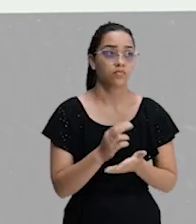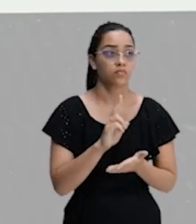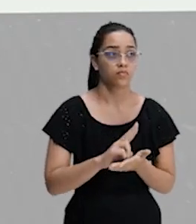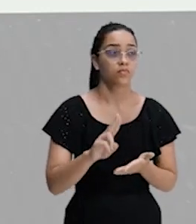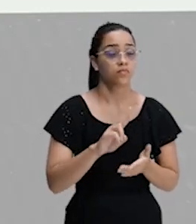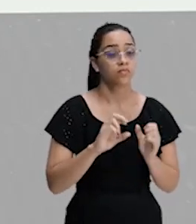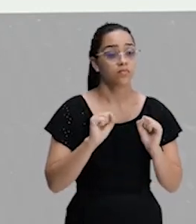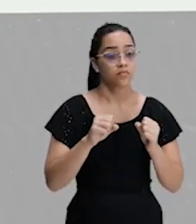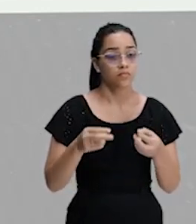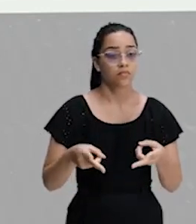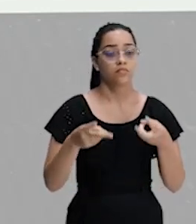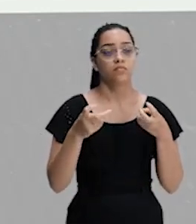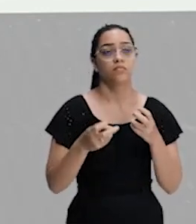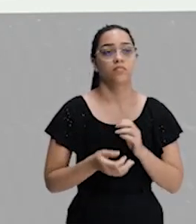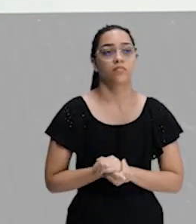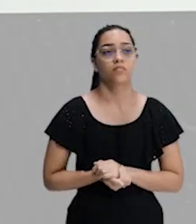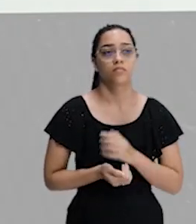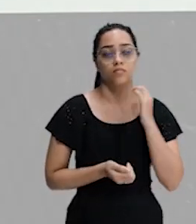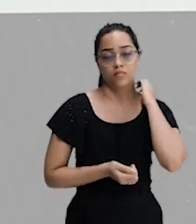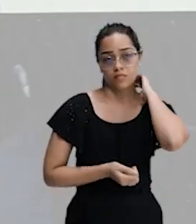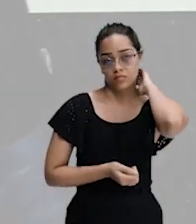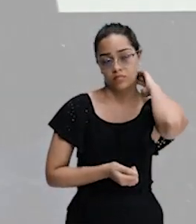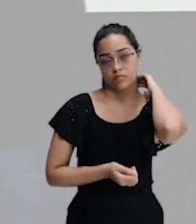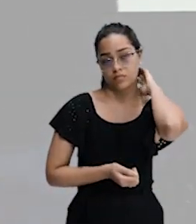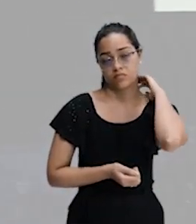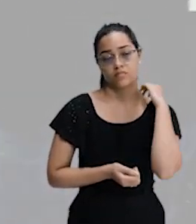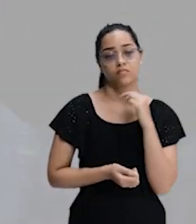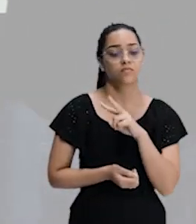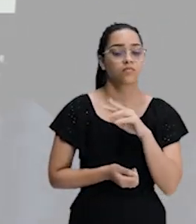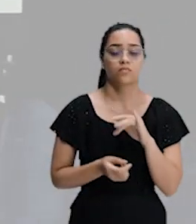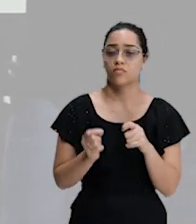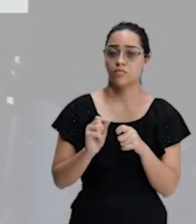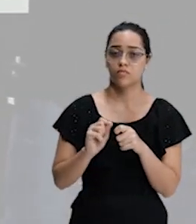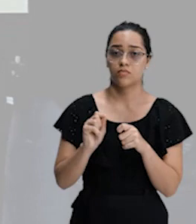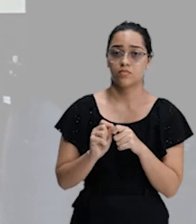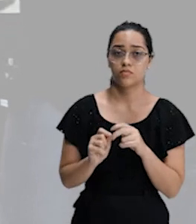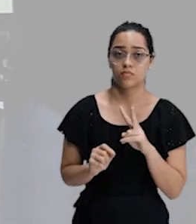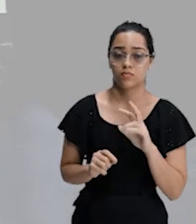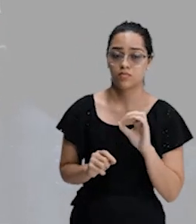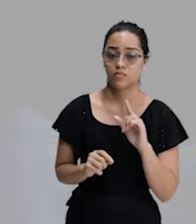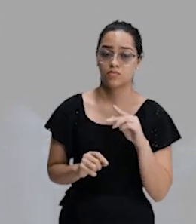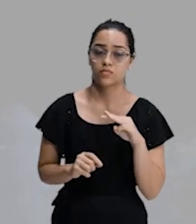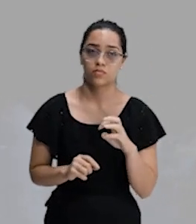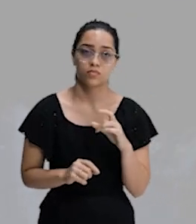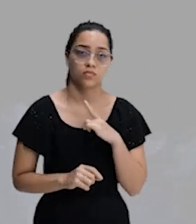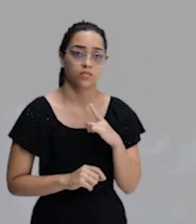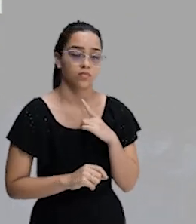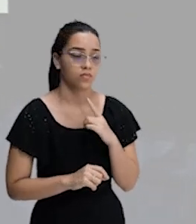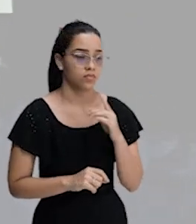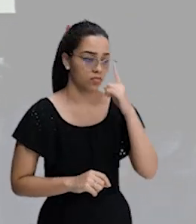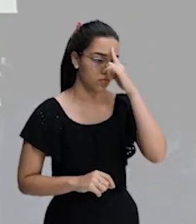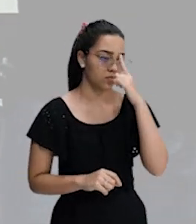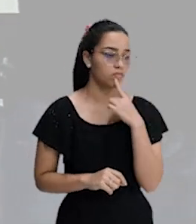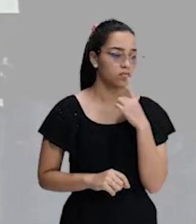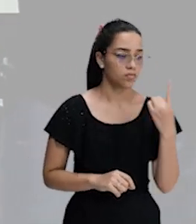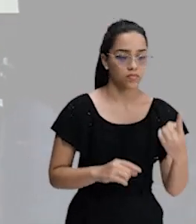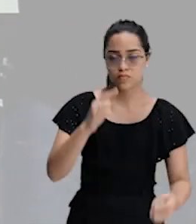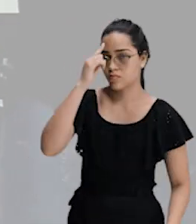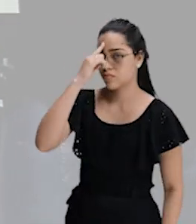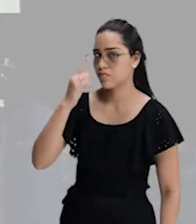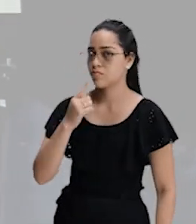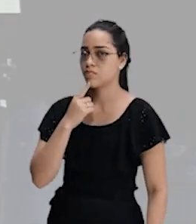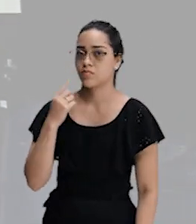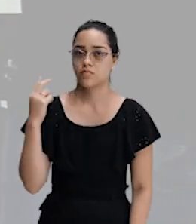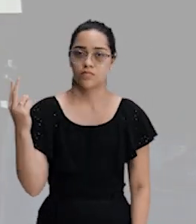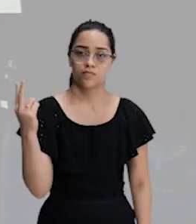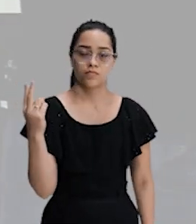casa, a gente percebe isso. Ora, então, gente, o que a gente vai fazer? Ele está dizendo que o volume, vou chamar esse aqui de figura 1, esse aqui de figura